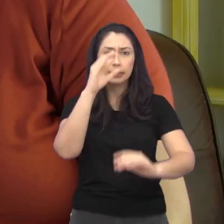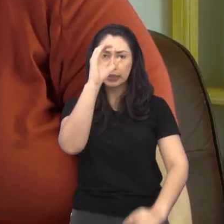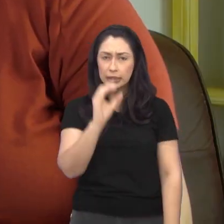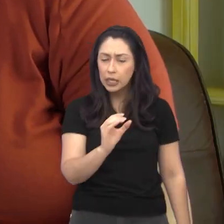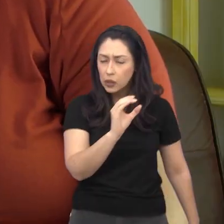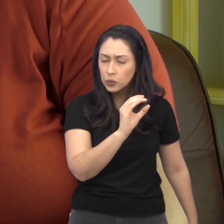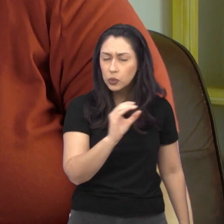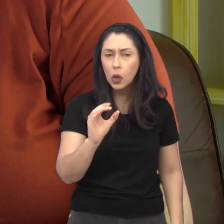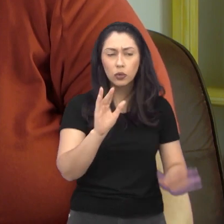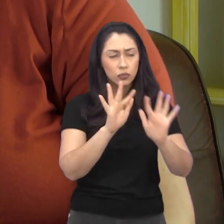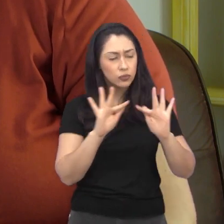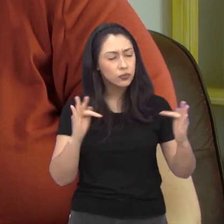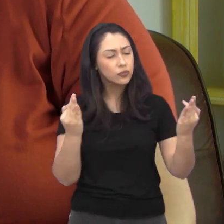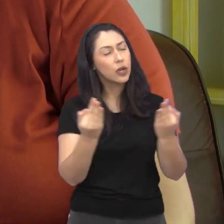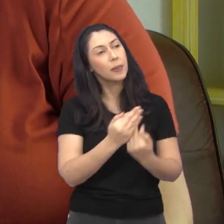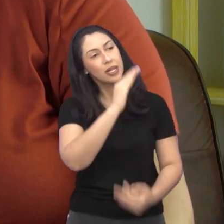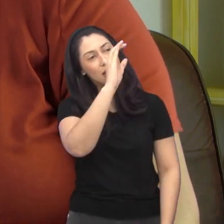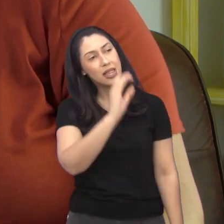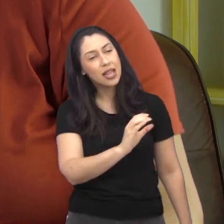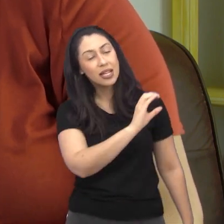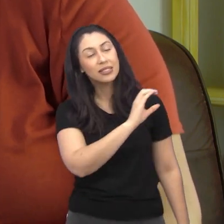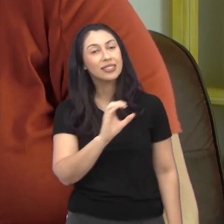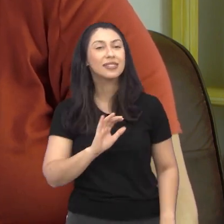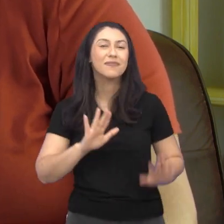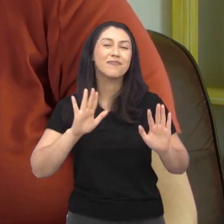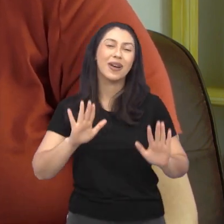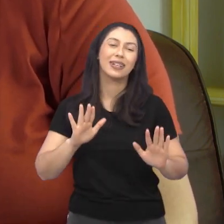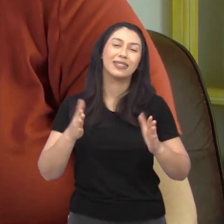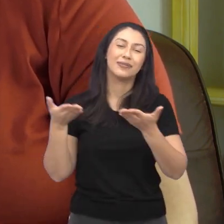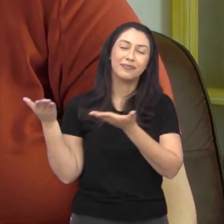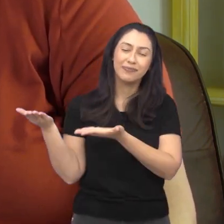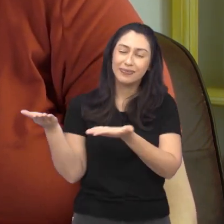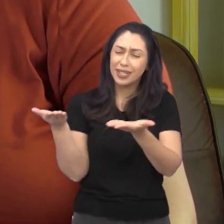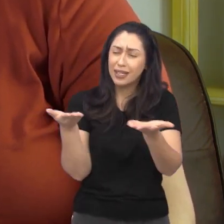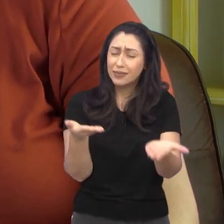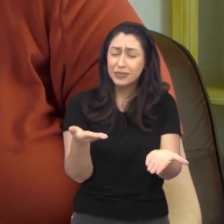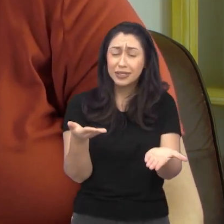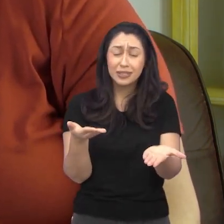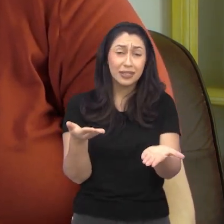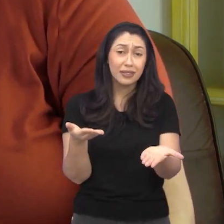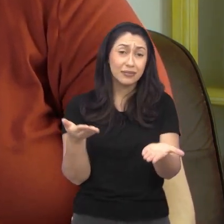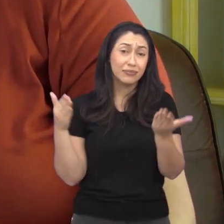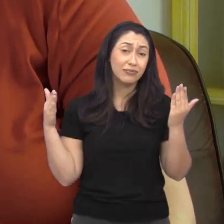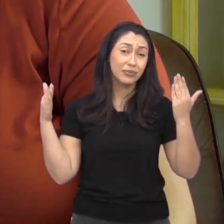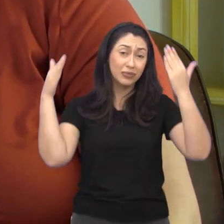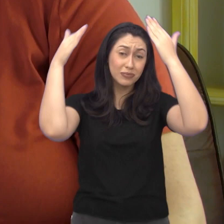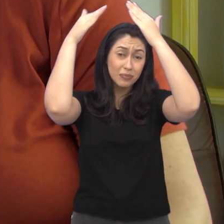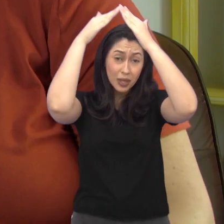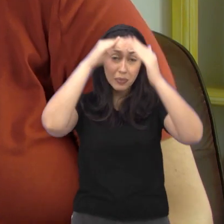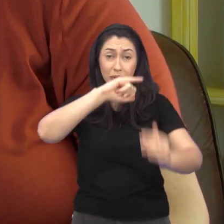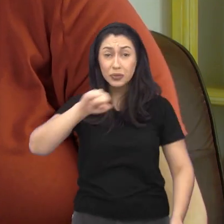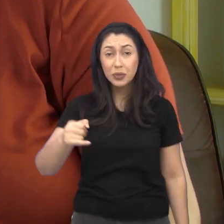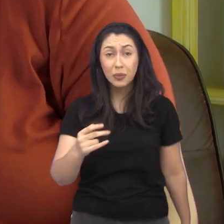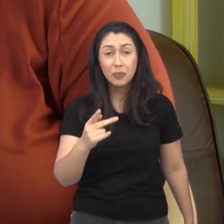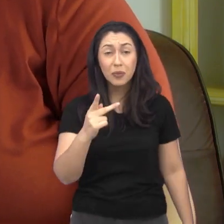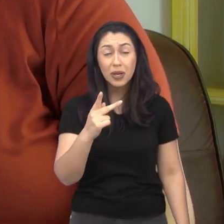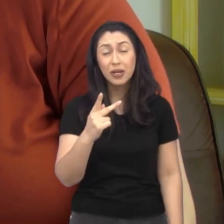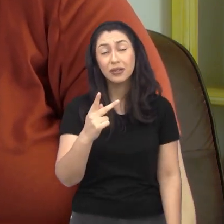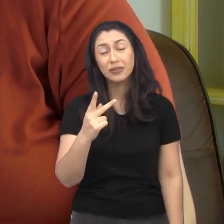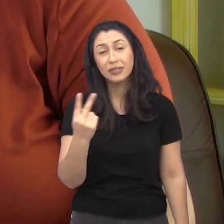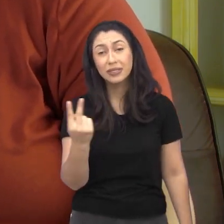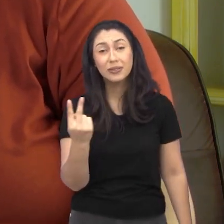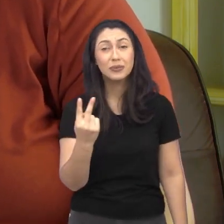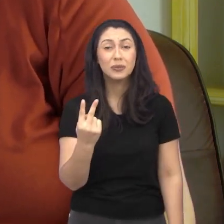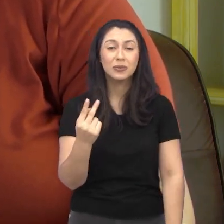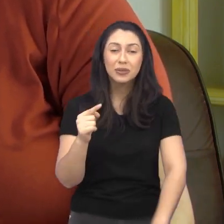né? E essa presença, essa vinda do Papa João Paulo II, ter esse momento